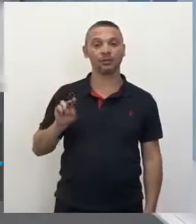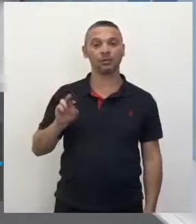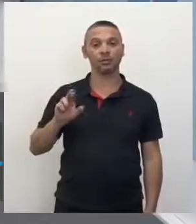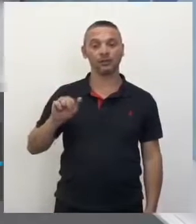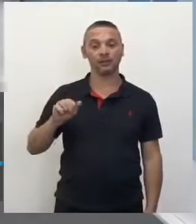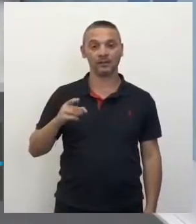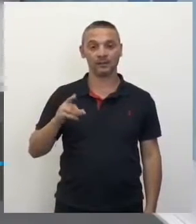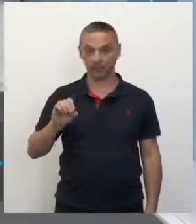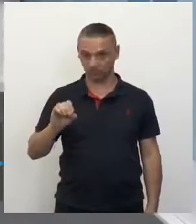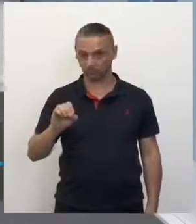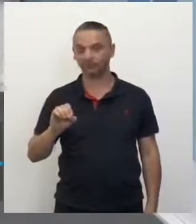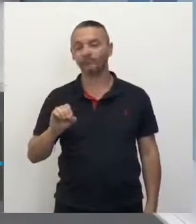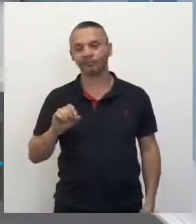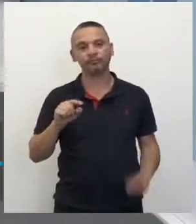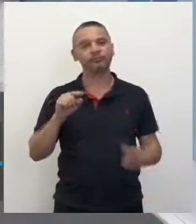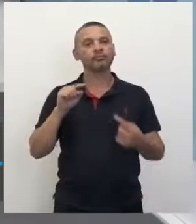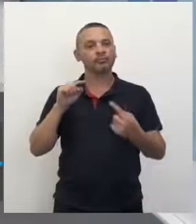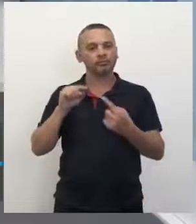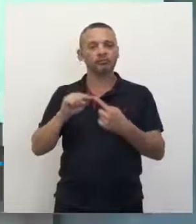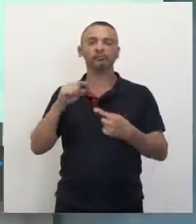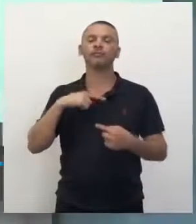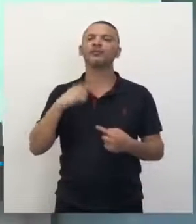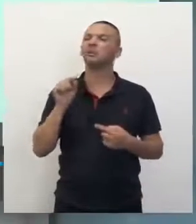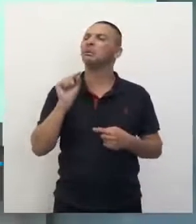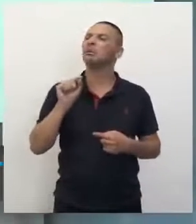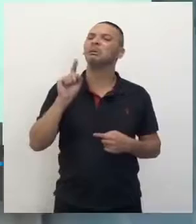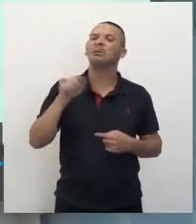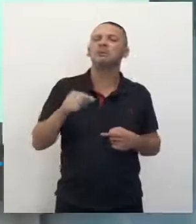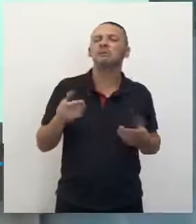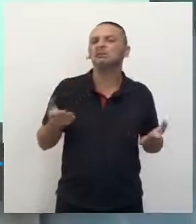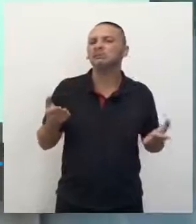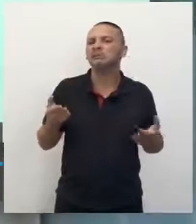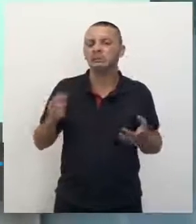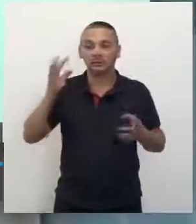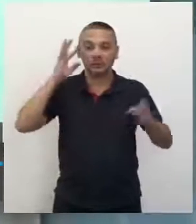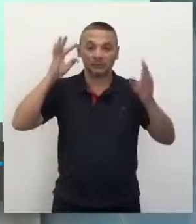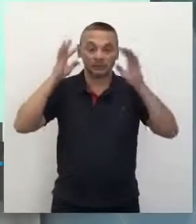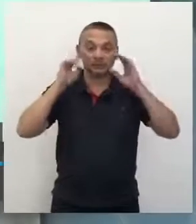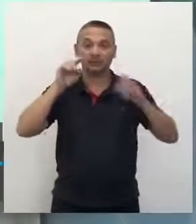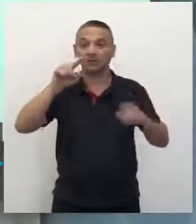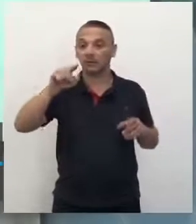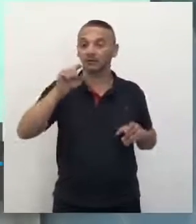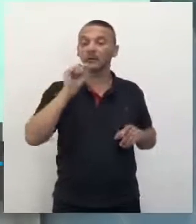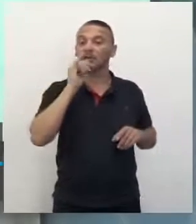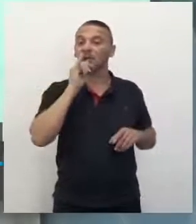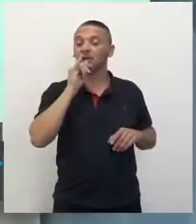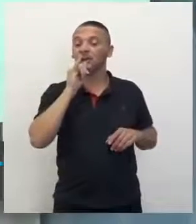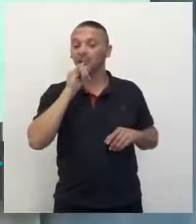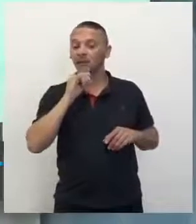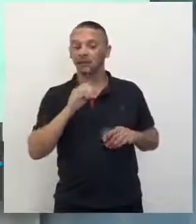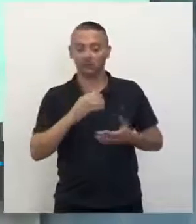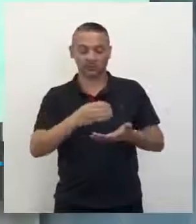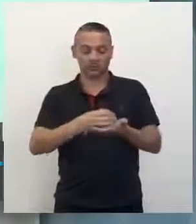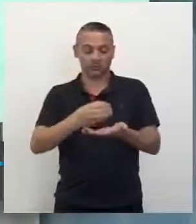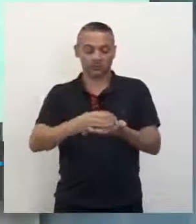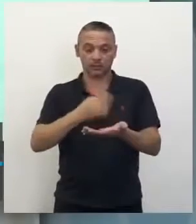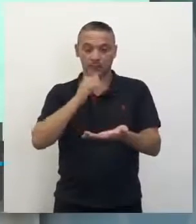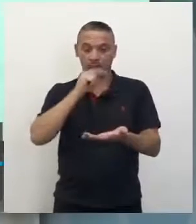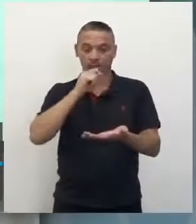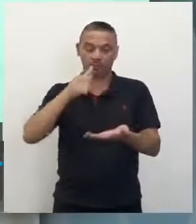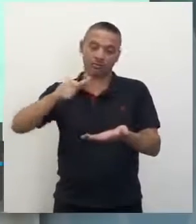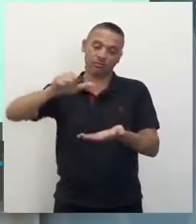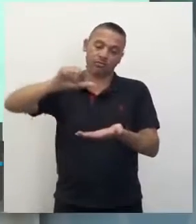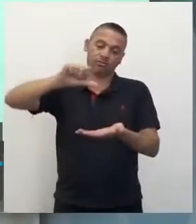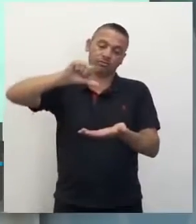então, exatamente. O que é saturar, né? Você imagina que você vai encher um copo com água e aí